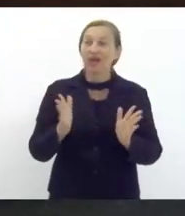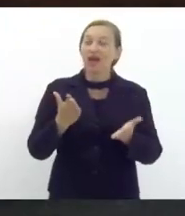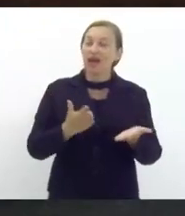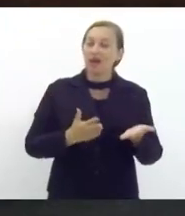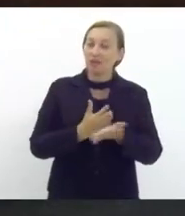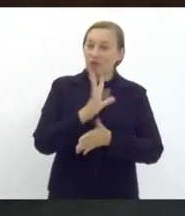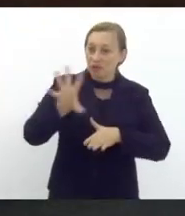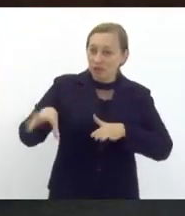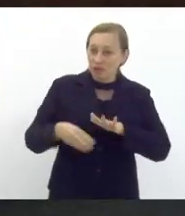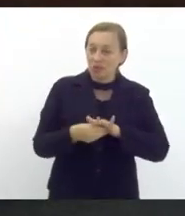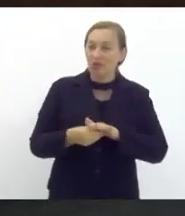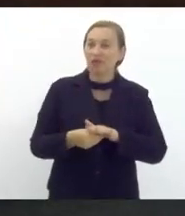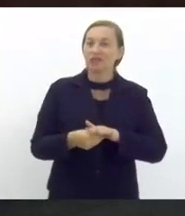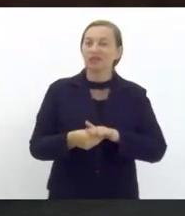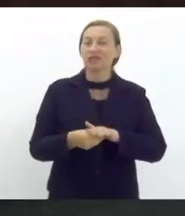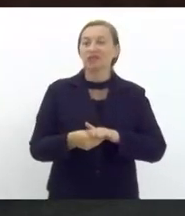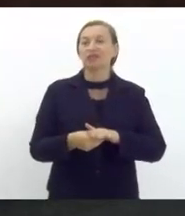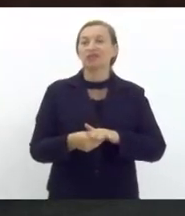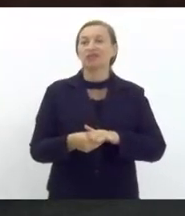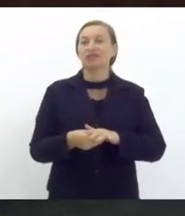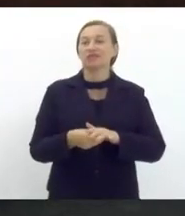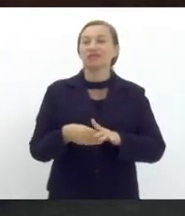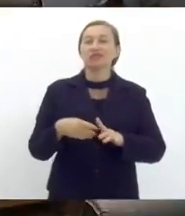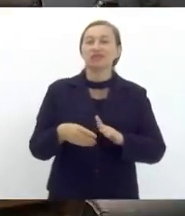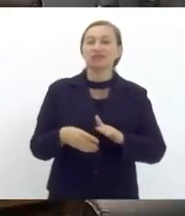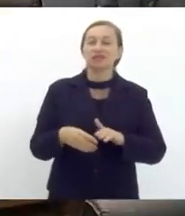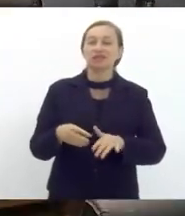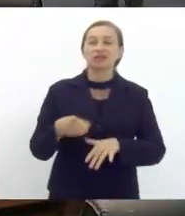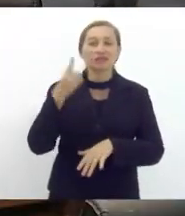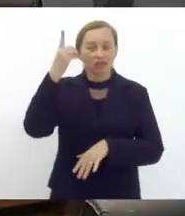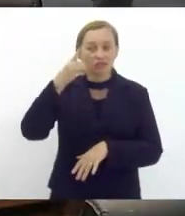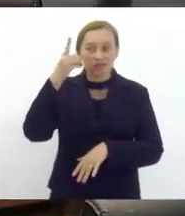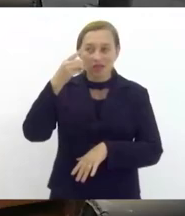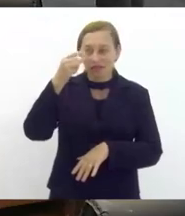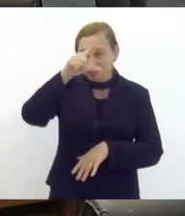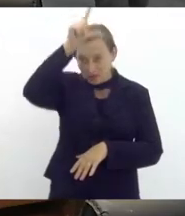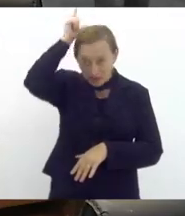incorporando as emendas deputados pela ordem